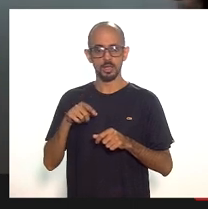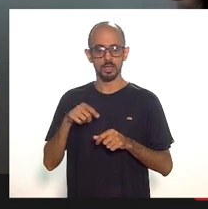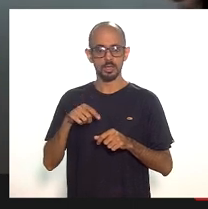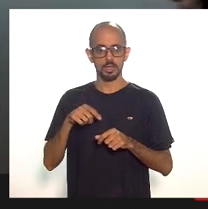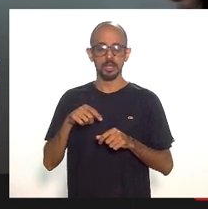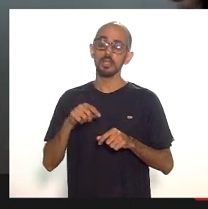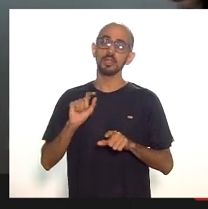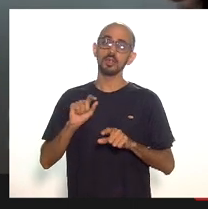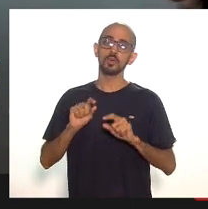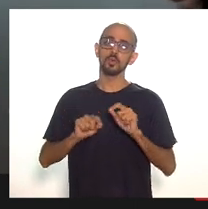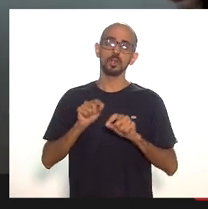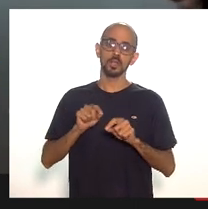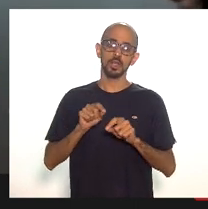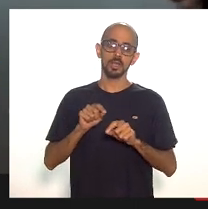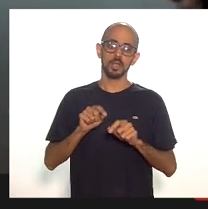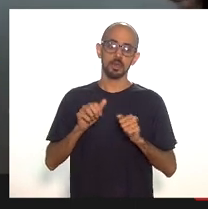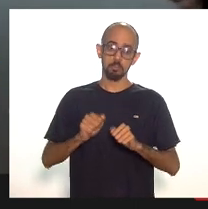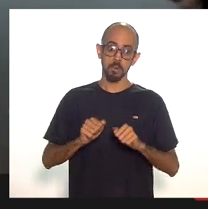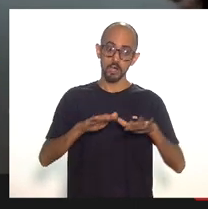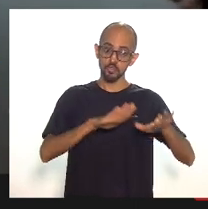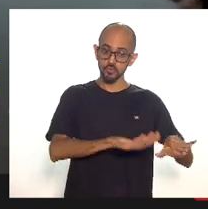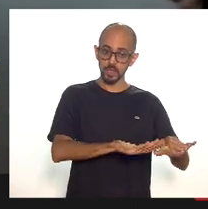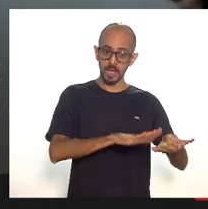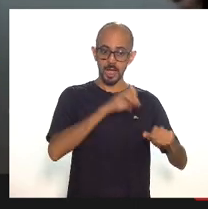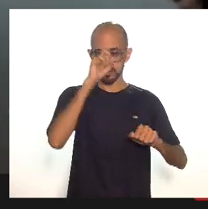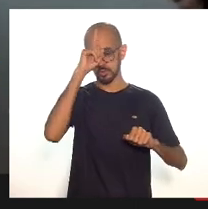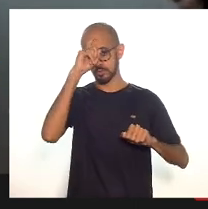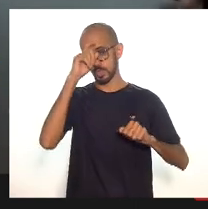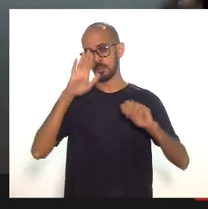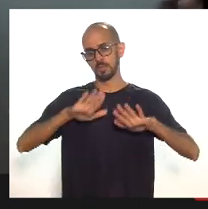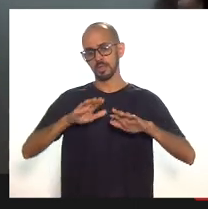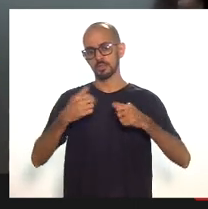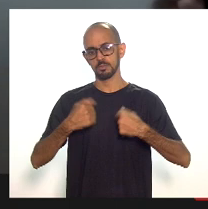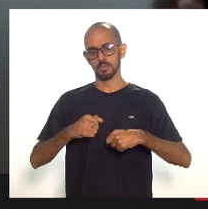diz que pode ficar no hospital, mas tem que fazer